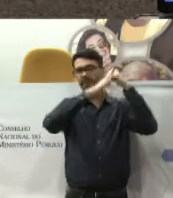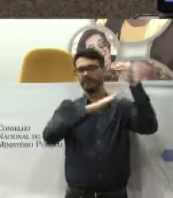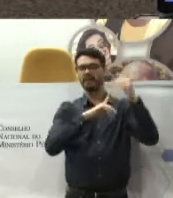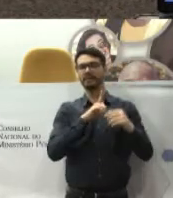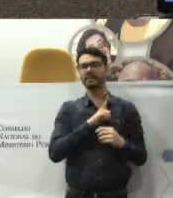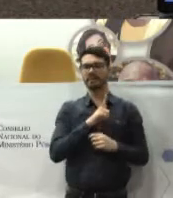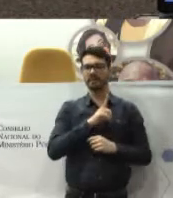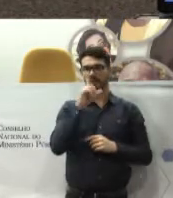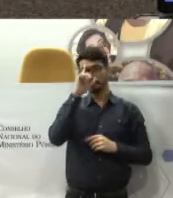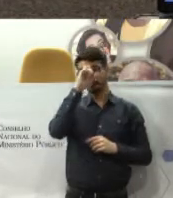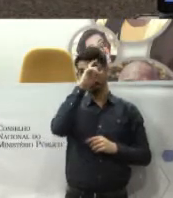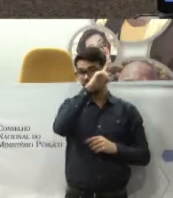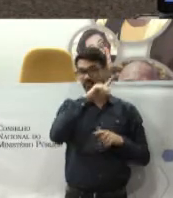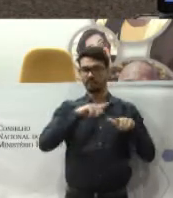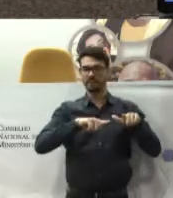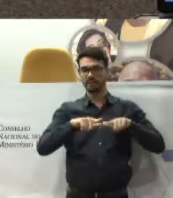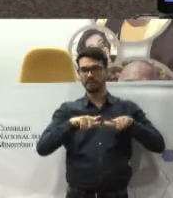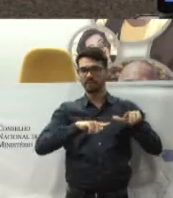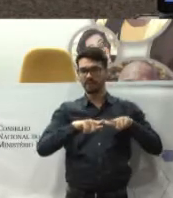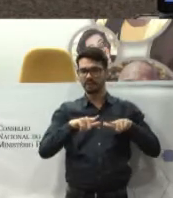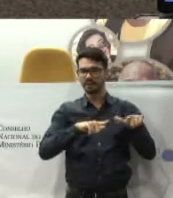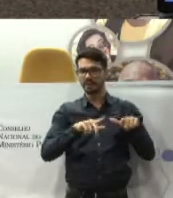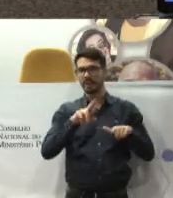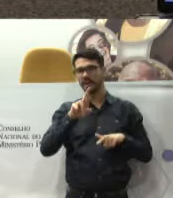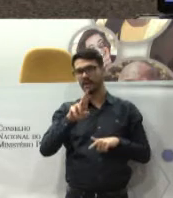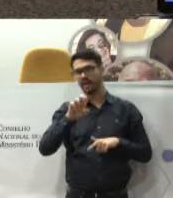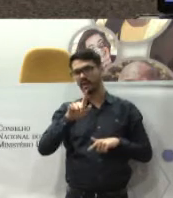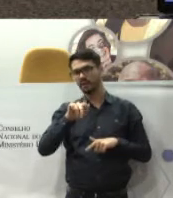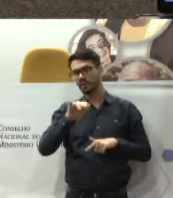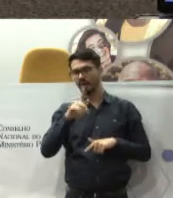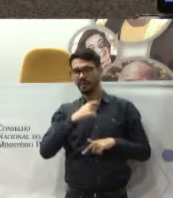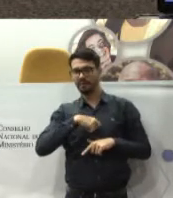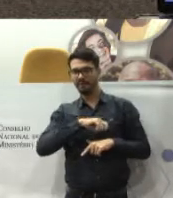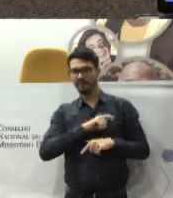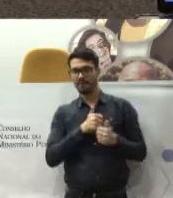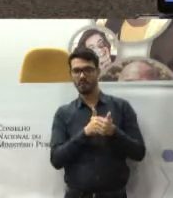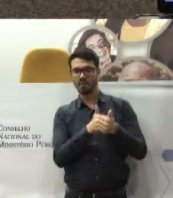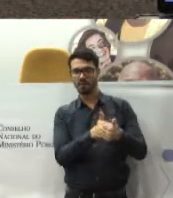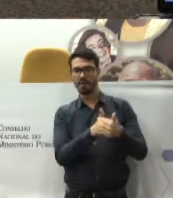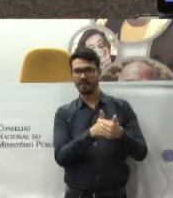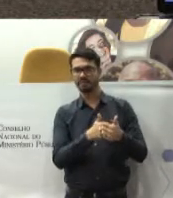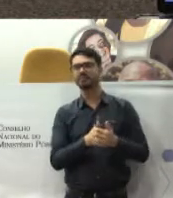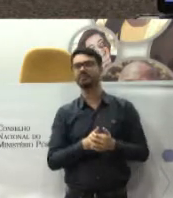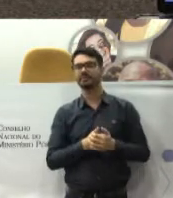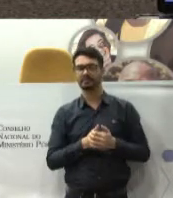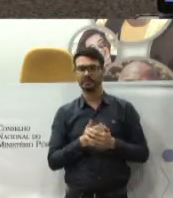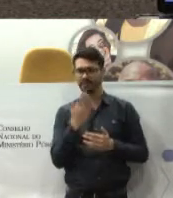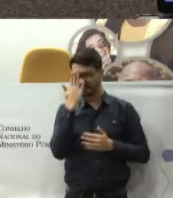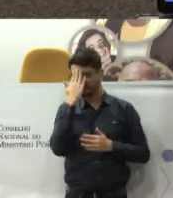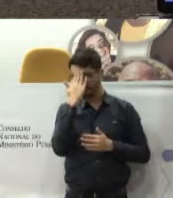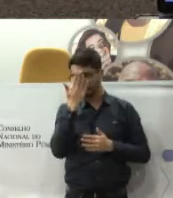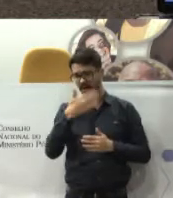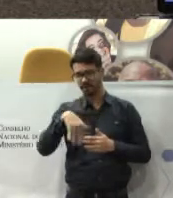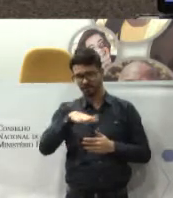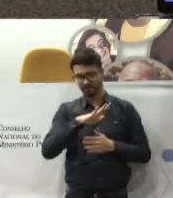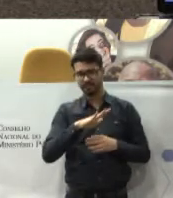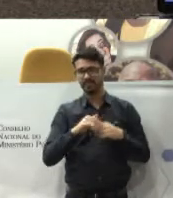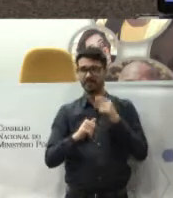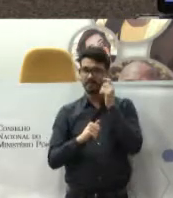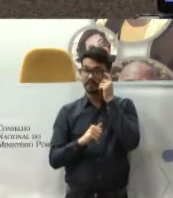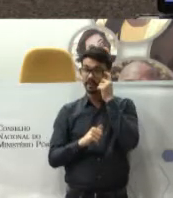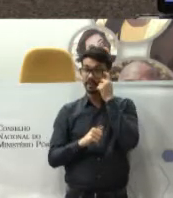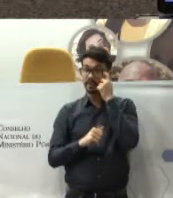uma dificuldade em ter o trabalho regulado e fiscalizado de alguma forma. Então,